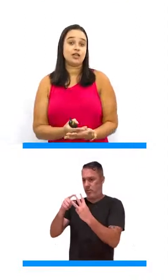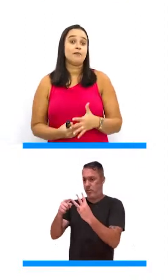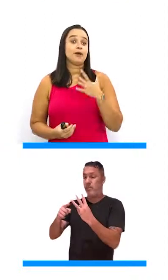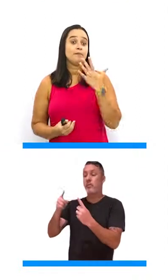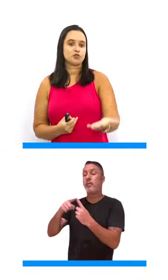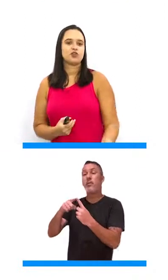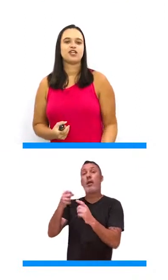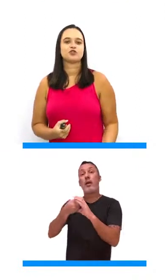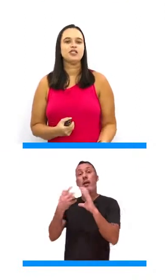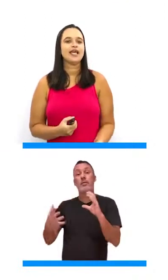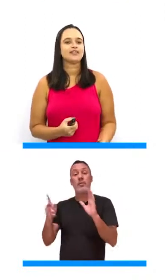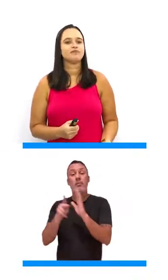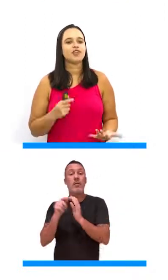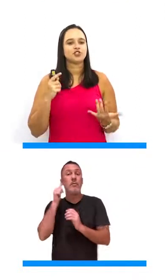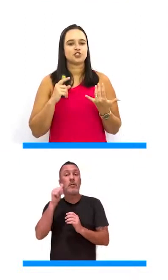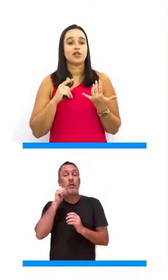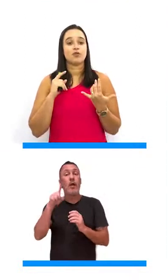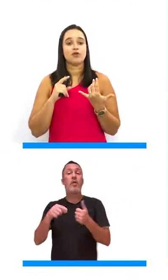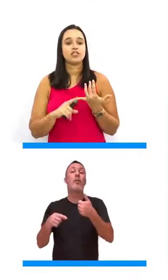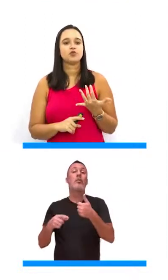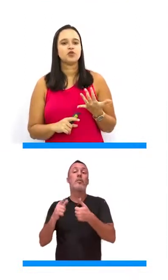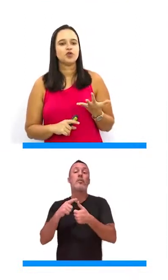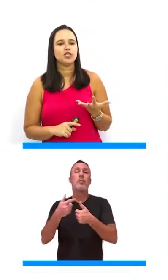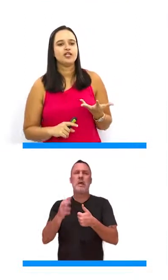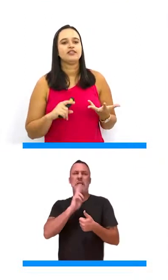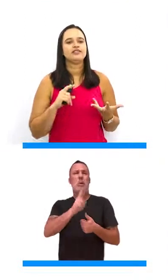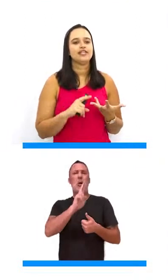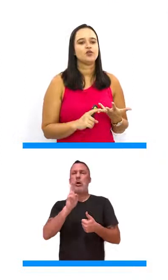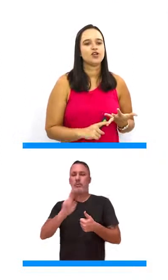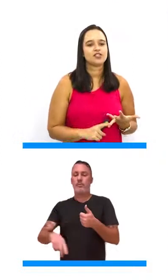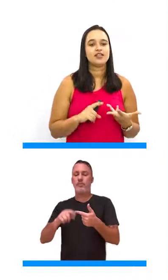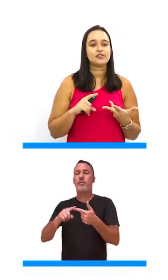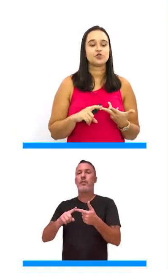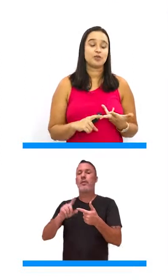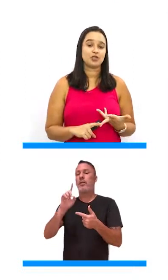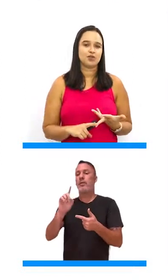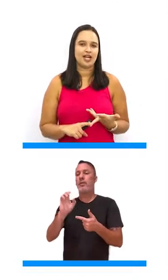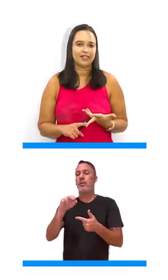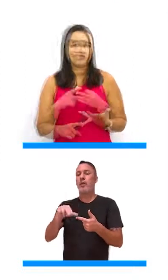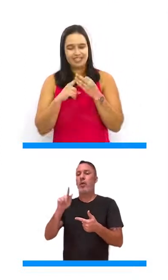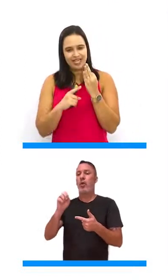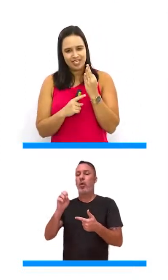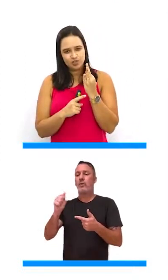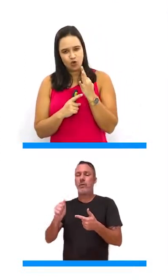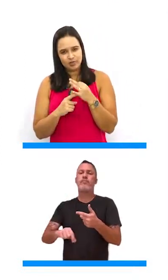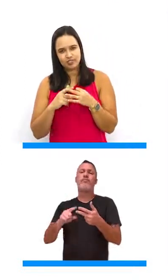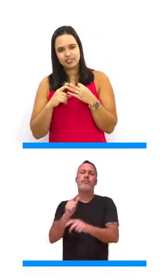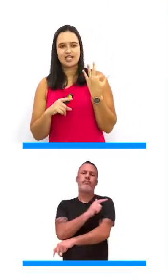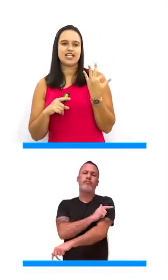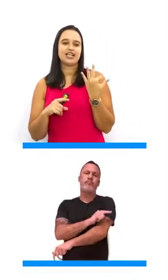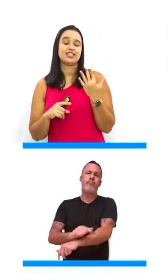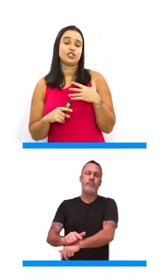características para a personagem Julieta. A gente tem como respondona, dengosa e super educada. 3